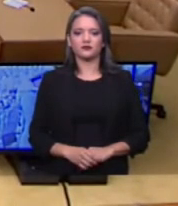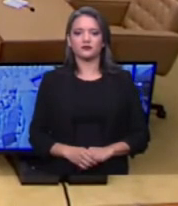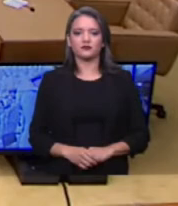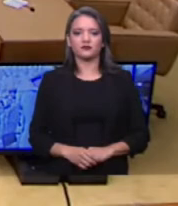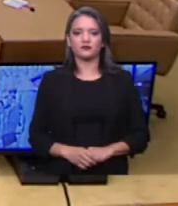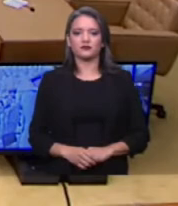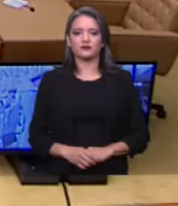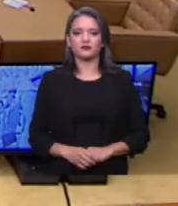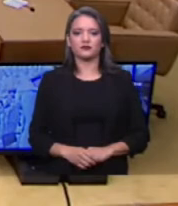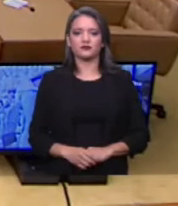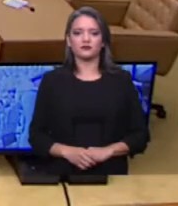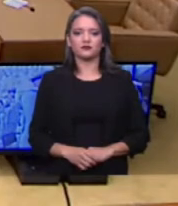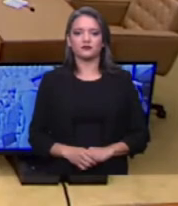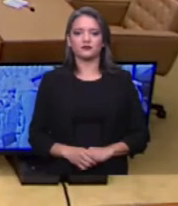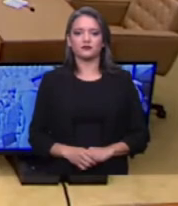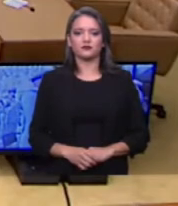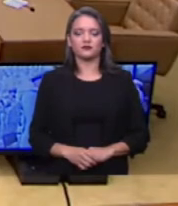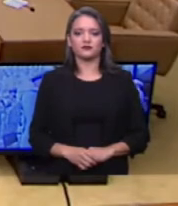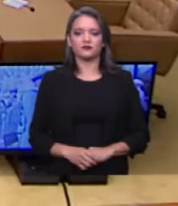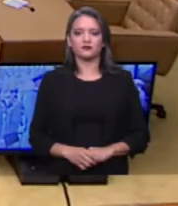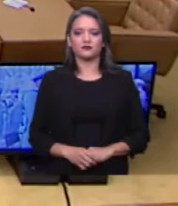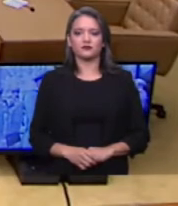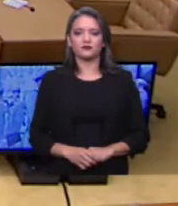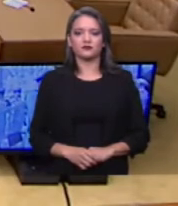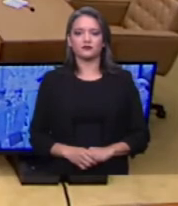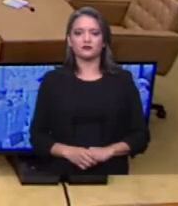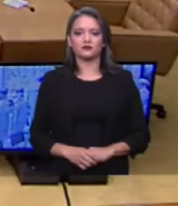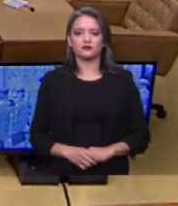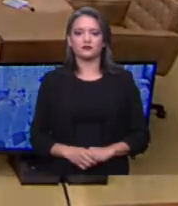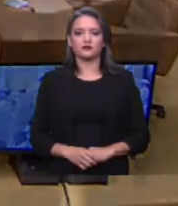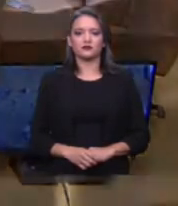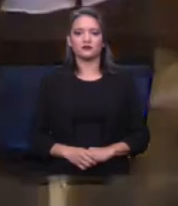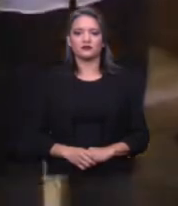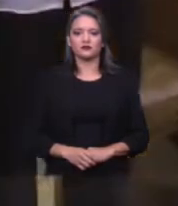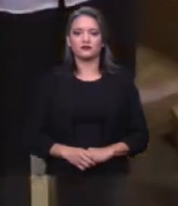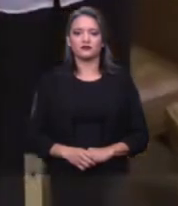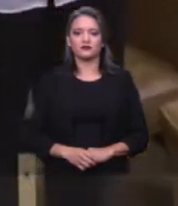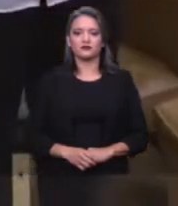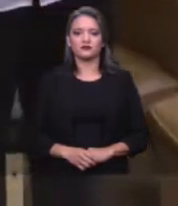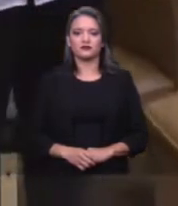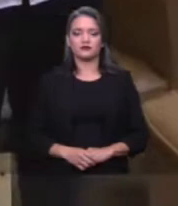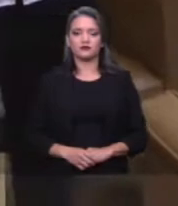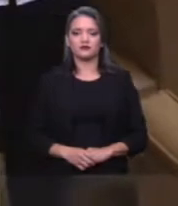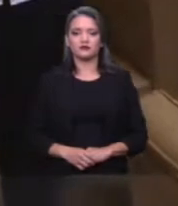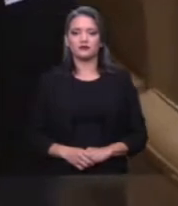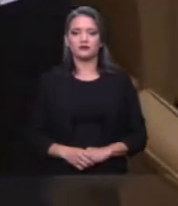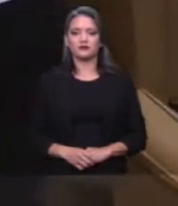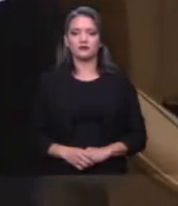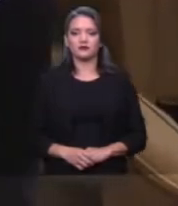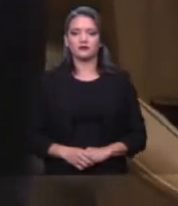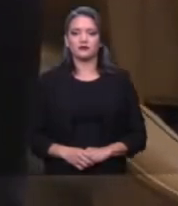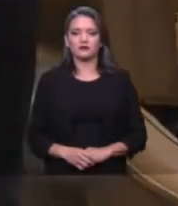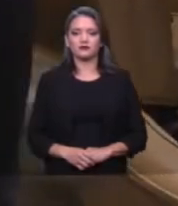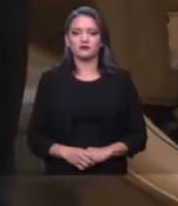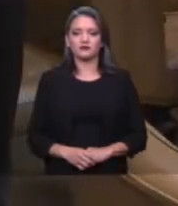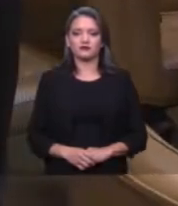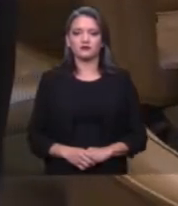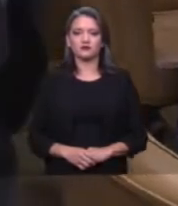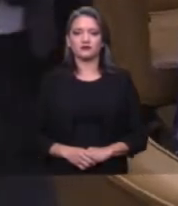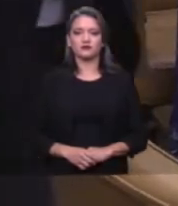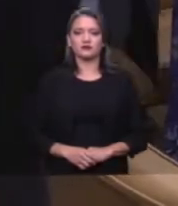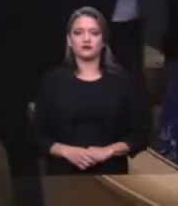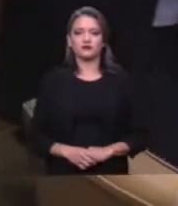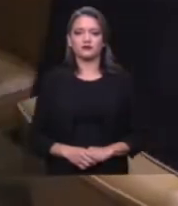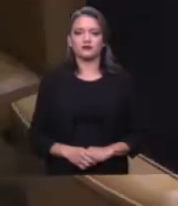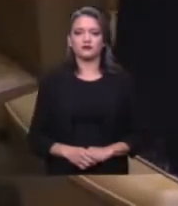né esse lugar para justamente Cristiano Zanini então a gente vê a execução do Hino Nacional os